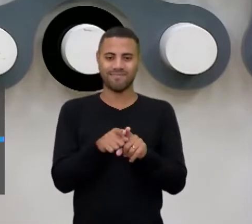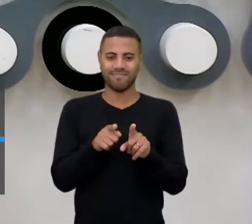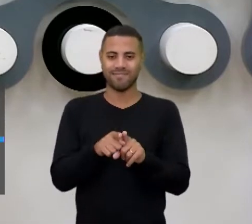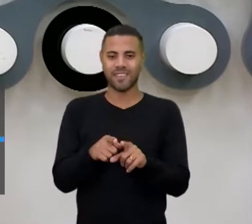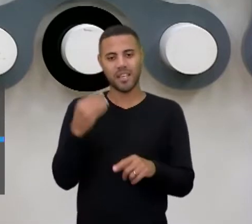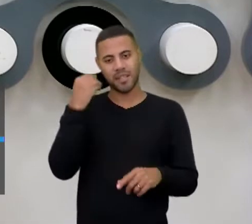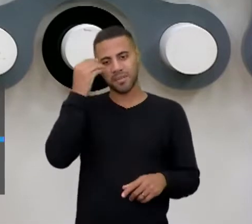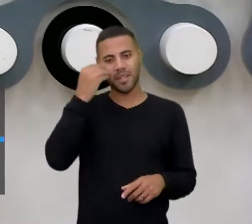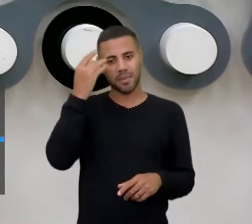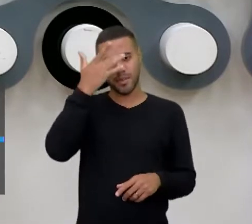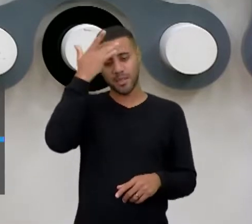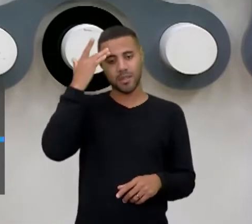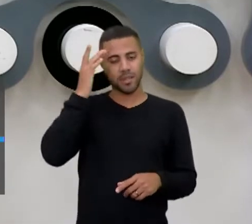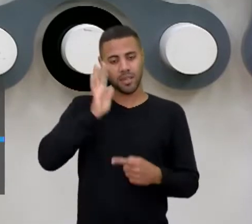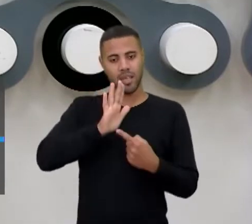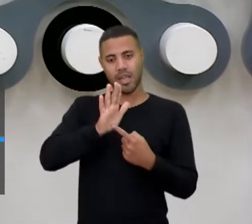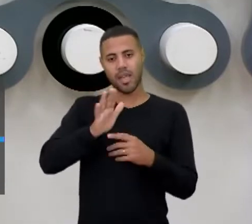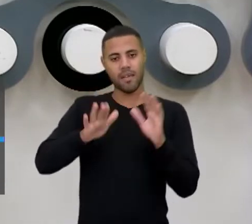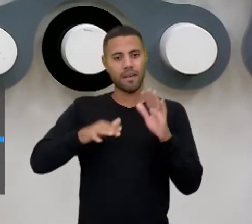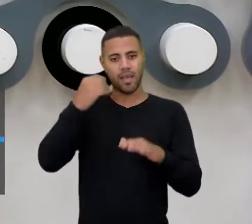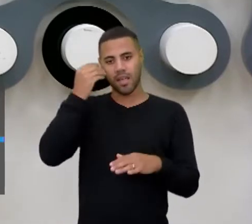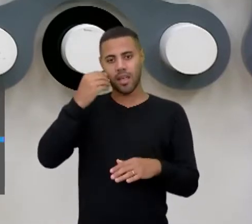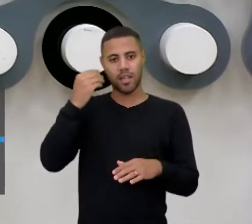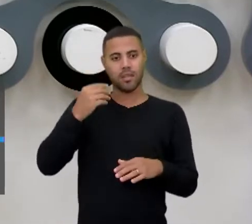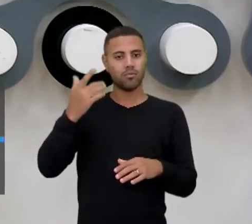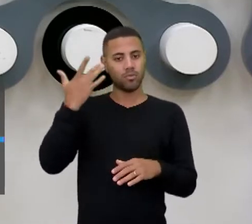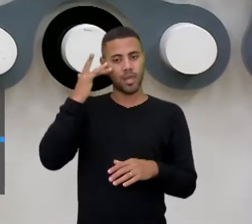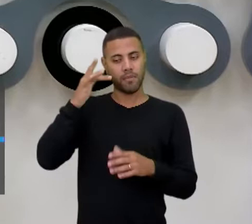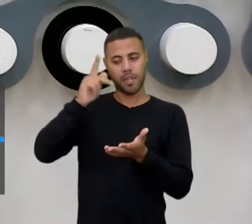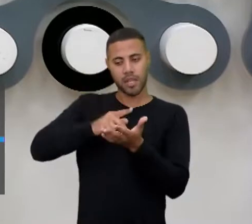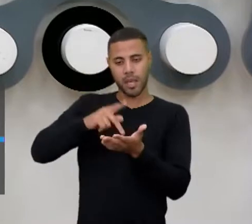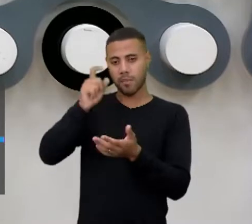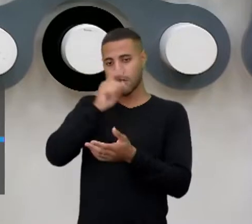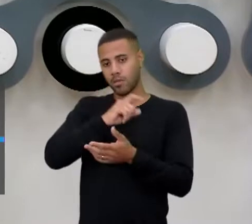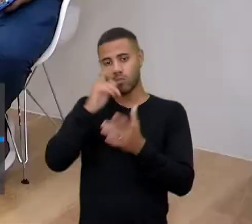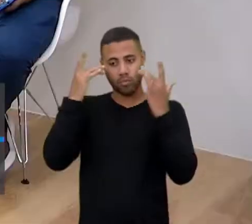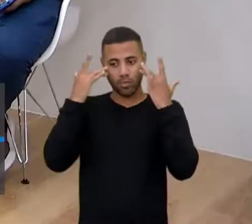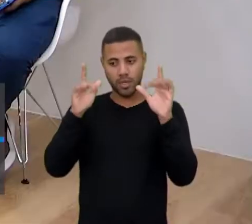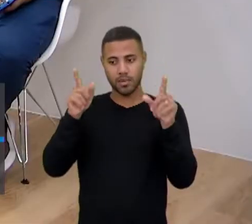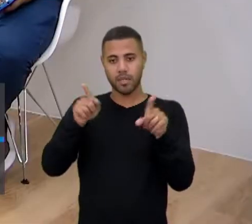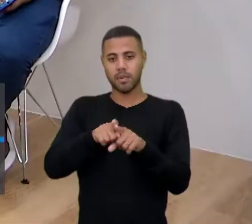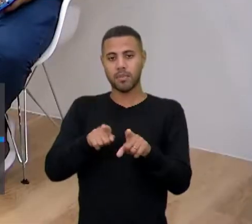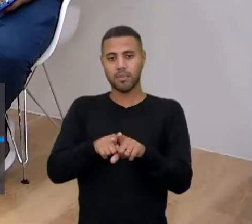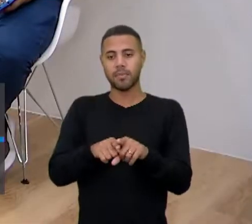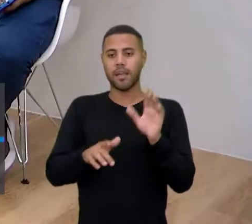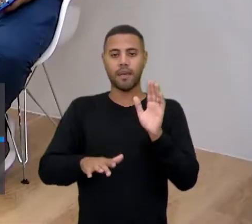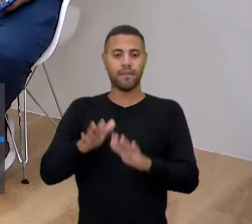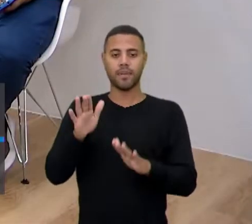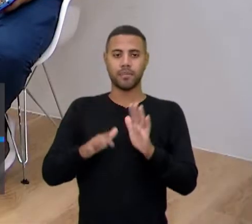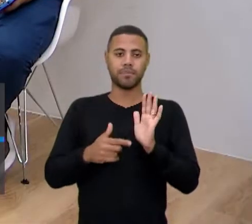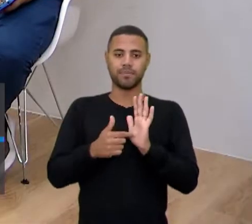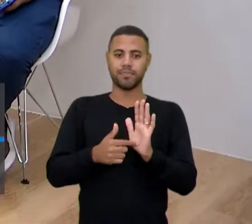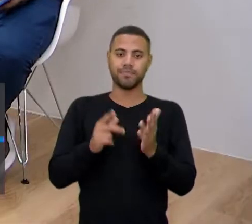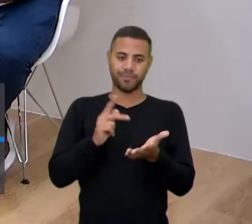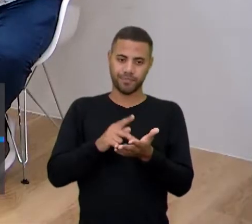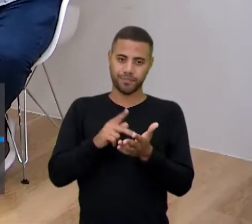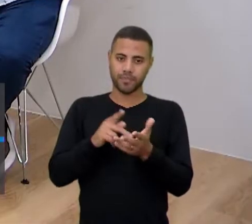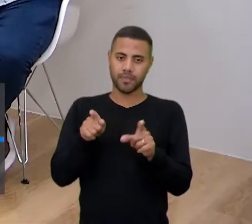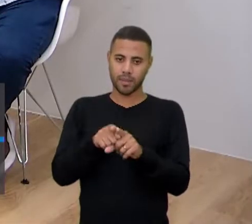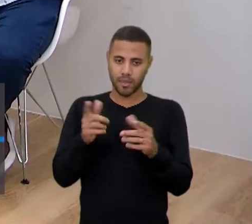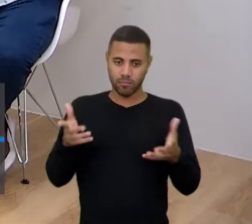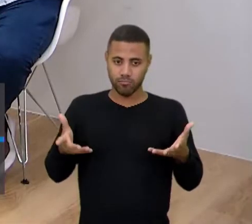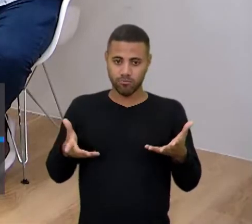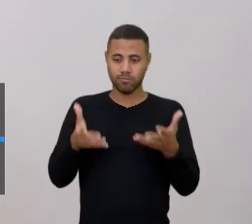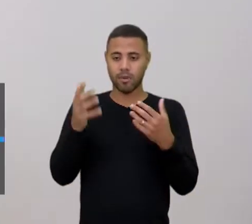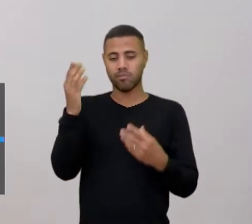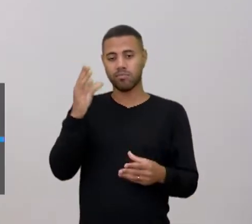experiências aí que as pessoas têm. A gente não sabe o que é verdade e o que não é. O que a gente sabe é que a gente está na mão eu vou dar uma contribuição aqui